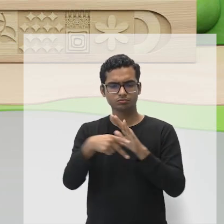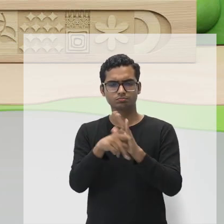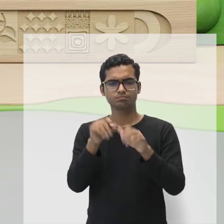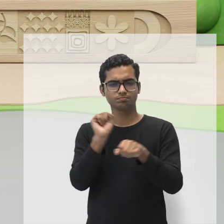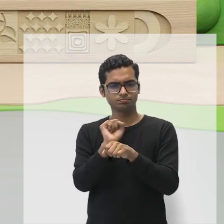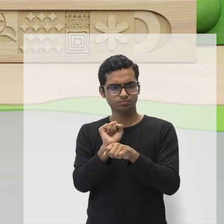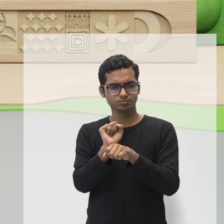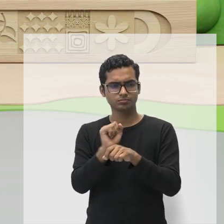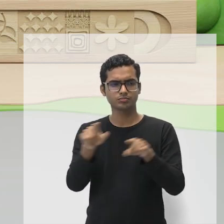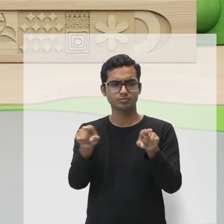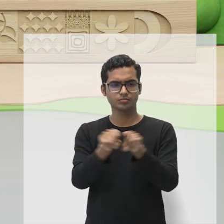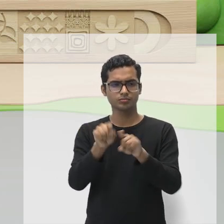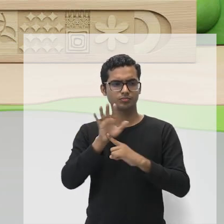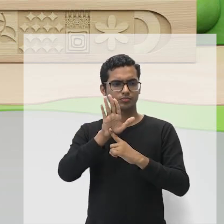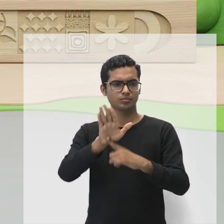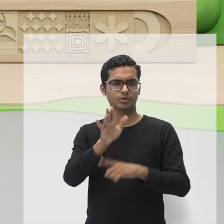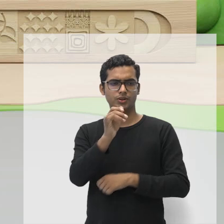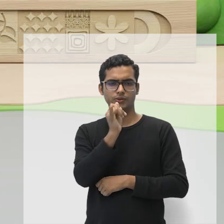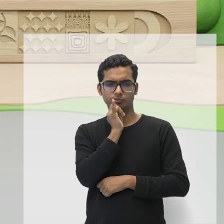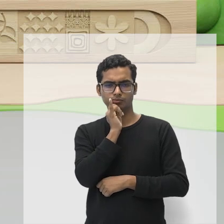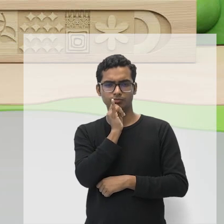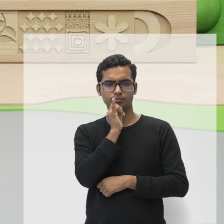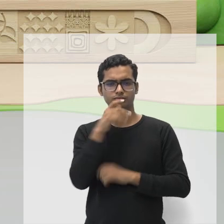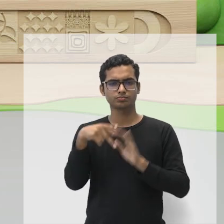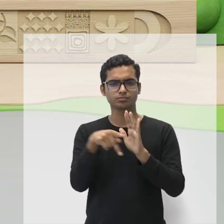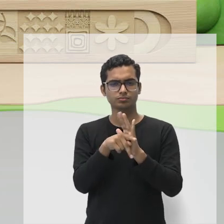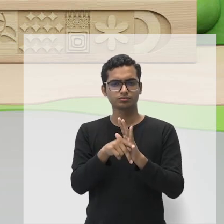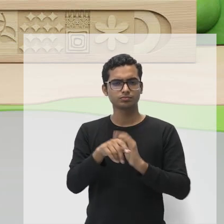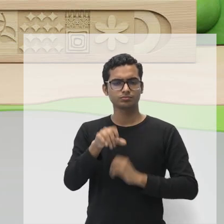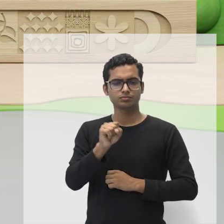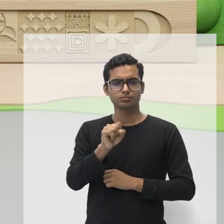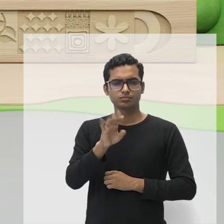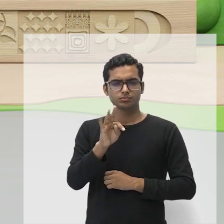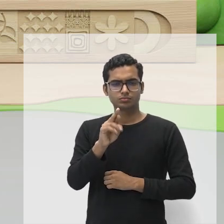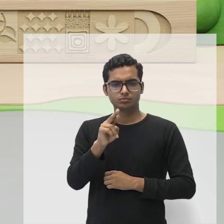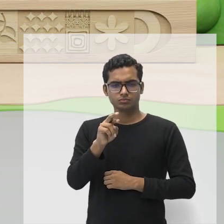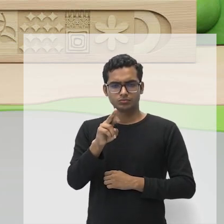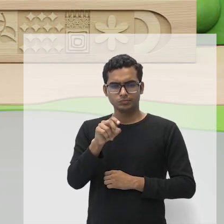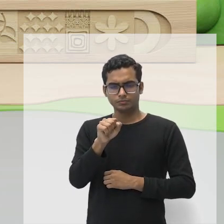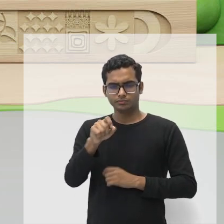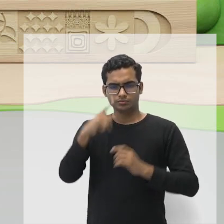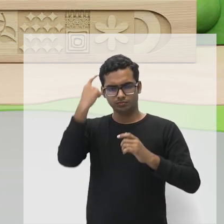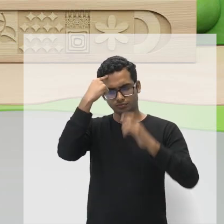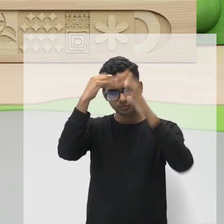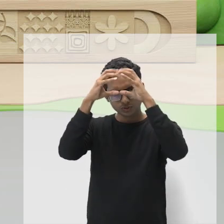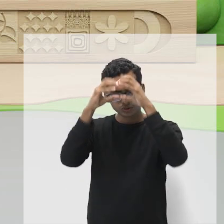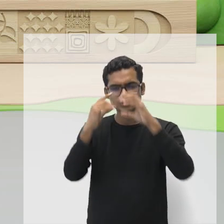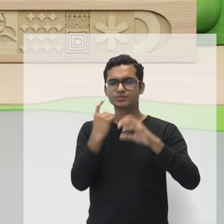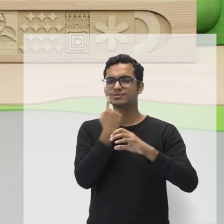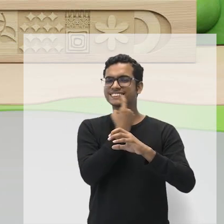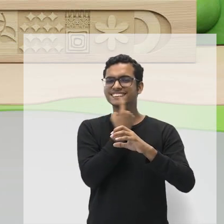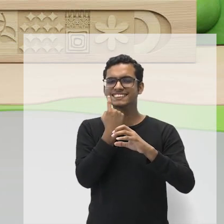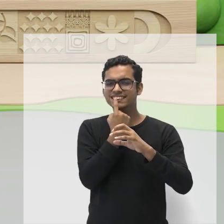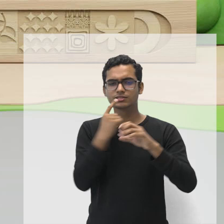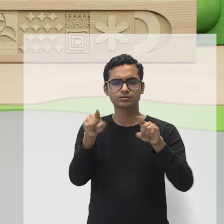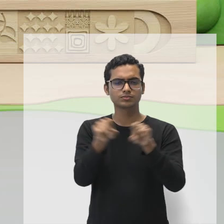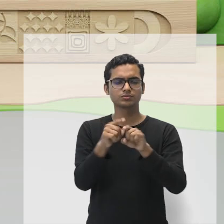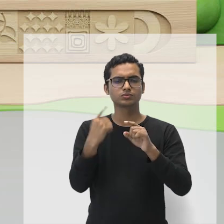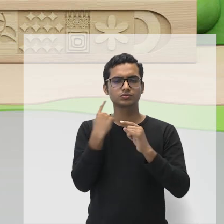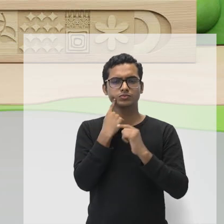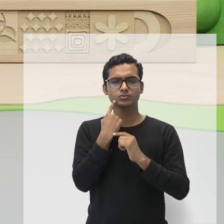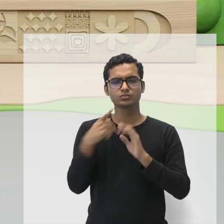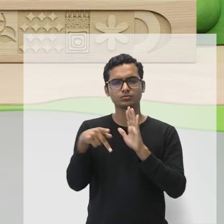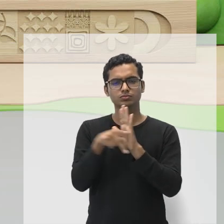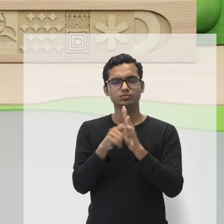móvel. Exemplos, nós temos a sutura, né, do nosso crânio, dos nossos dentes e do nosso